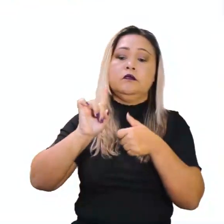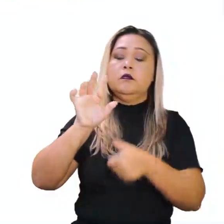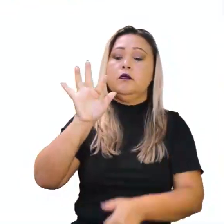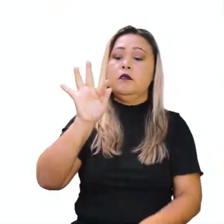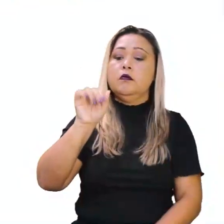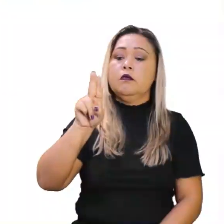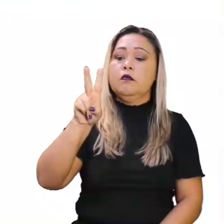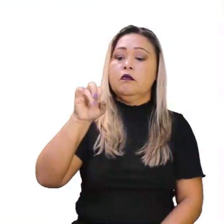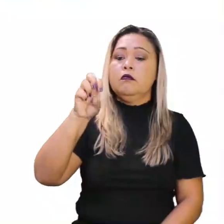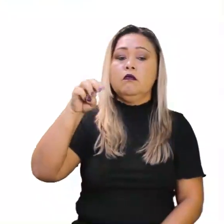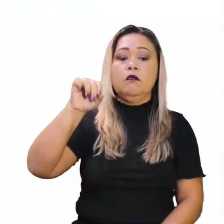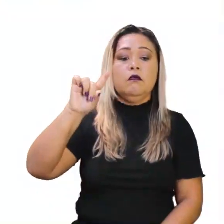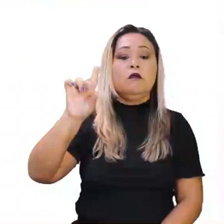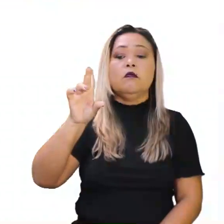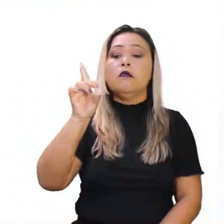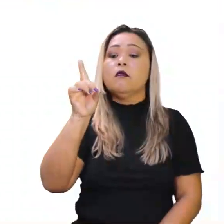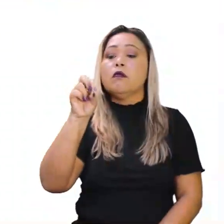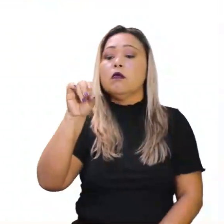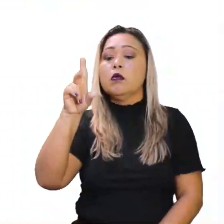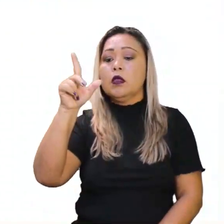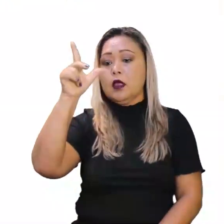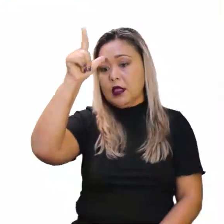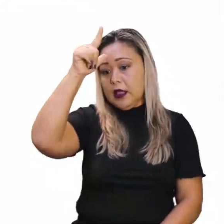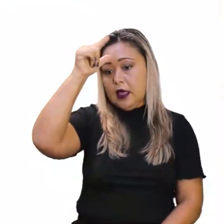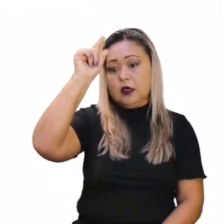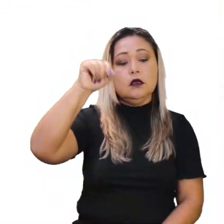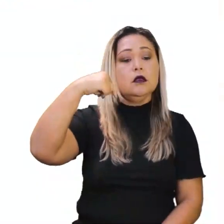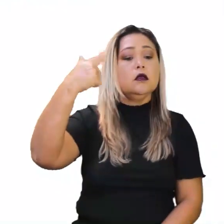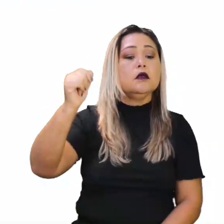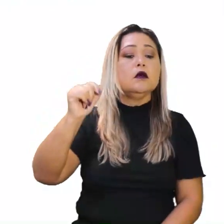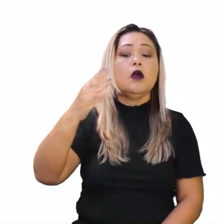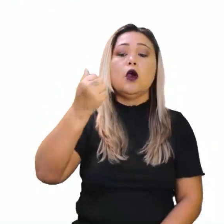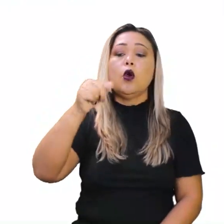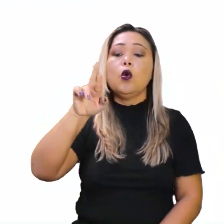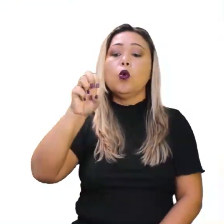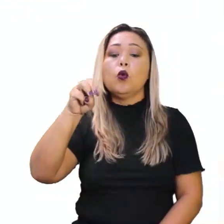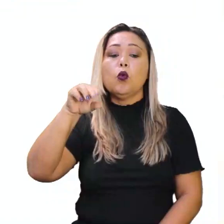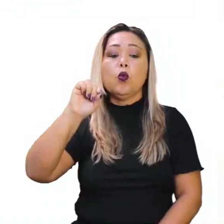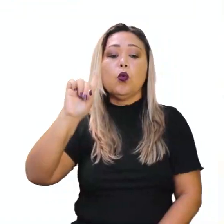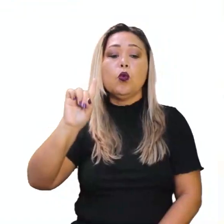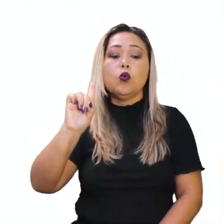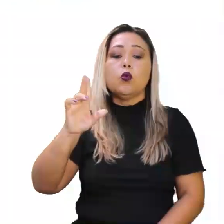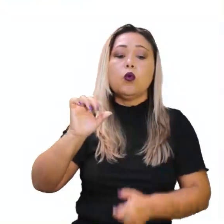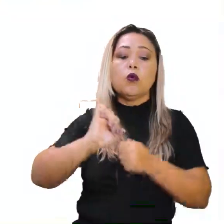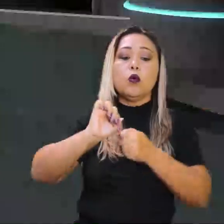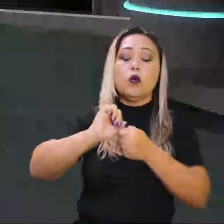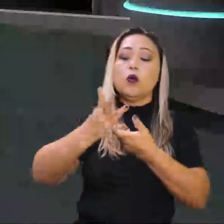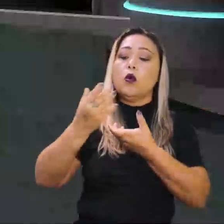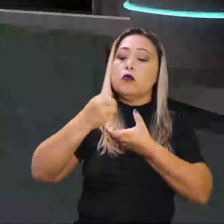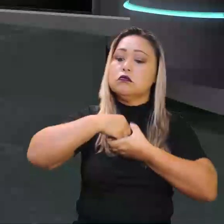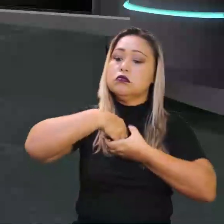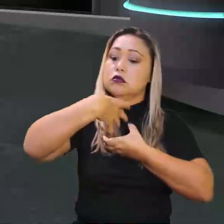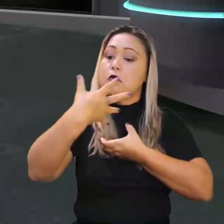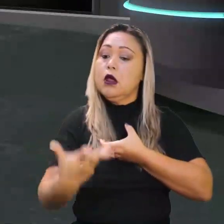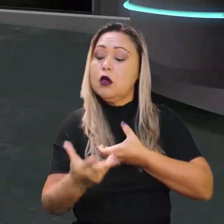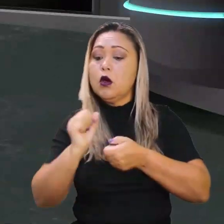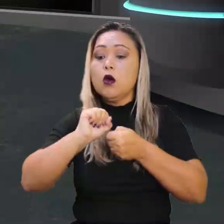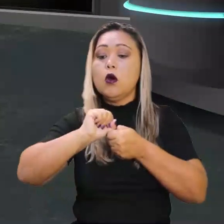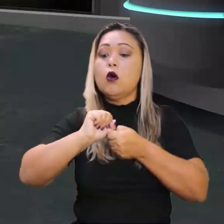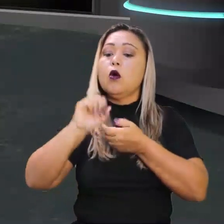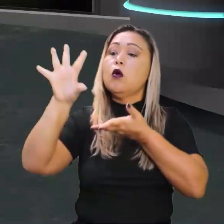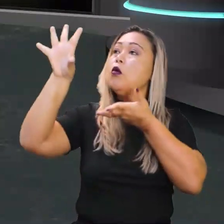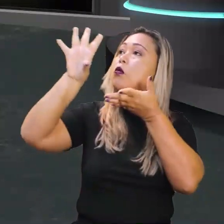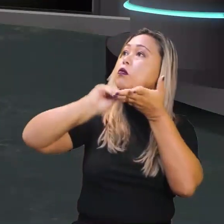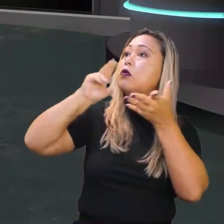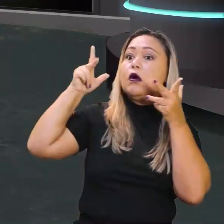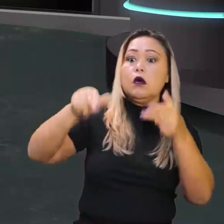alternativas fauvismo, dadaísmo, cubismo, expressionismo ou impressionismo. Então, pessoal,